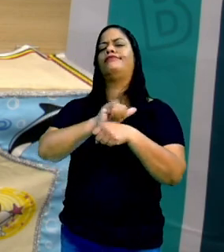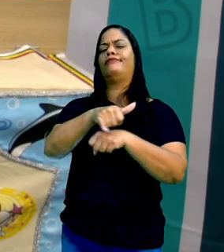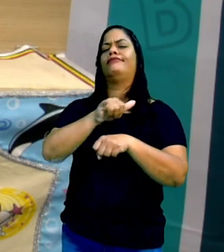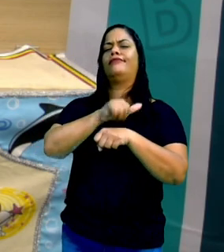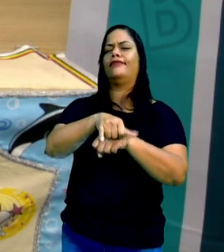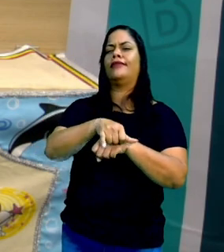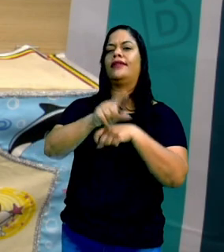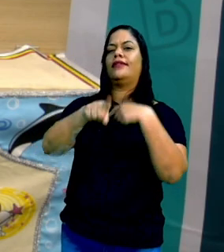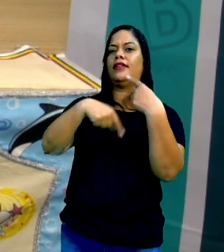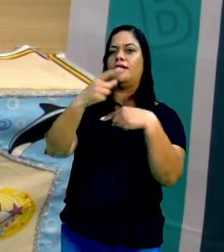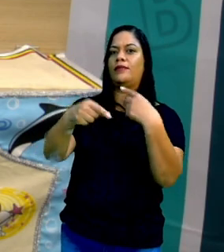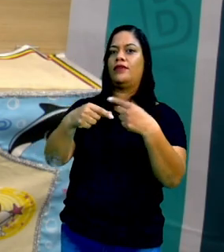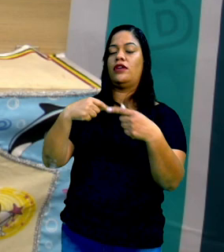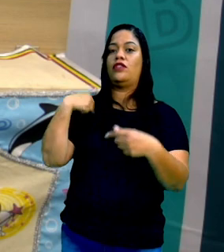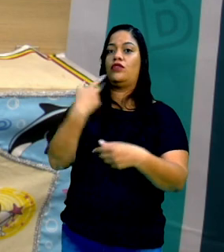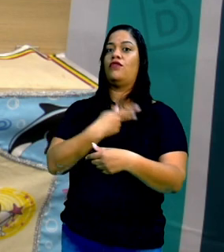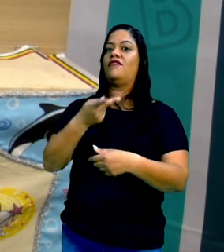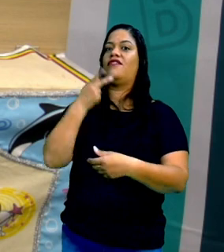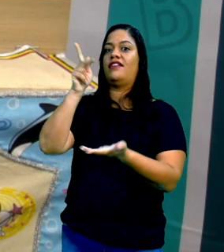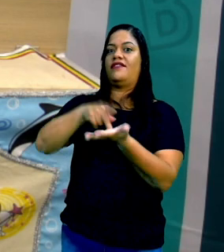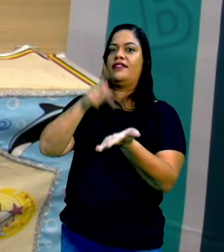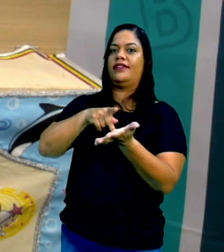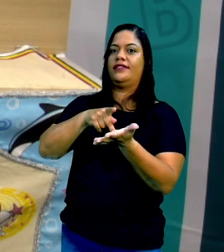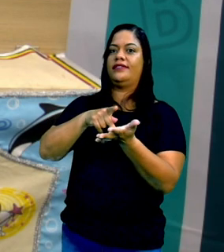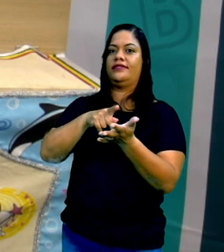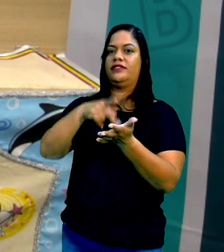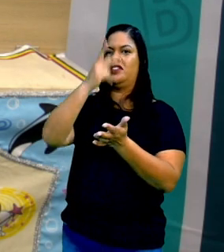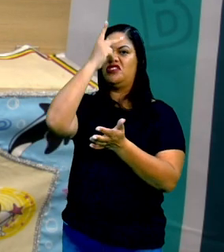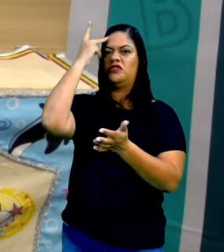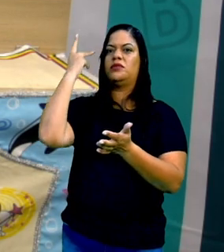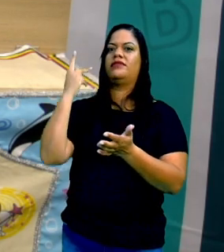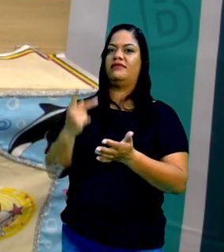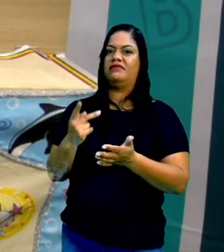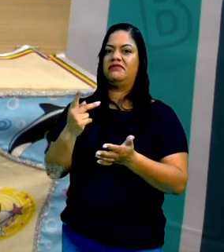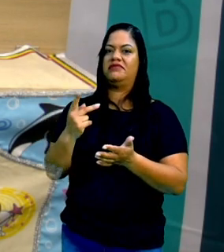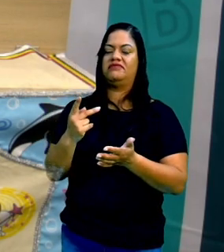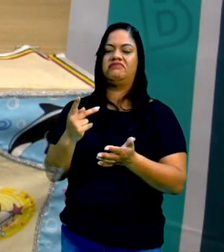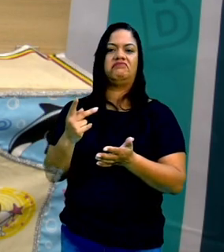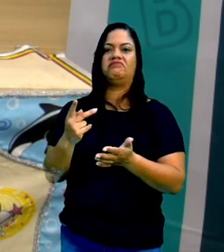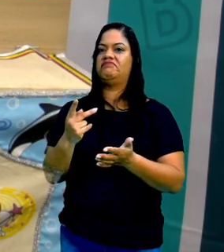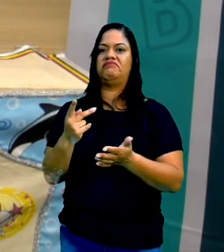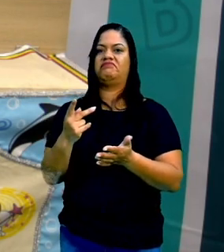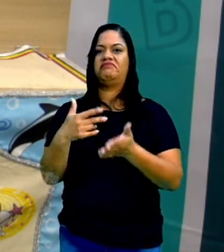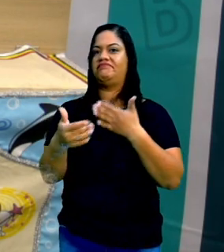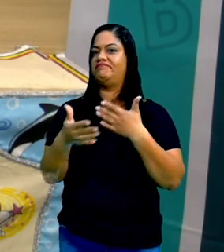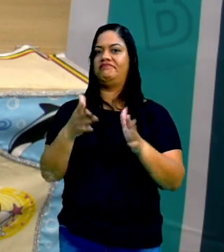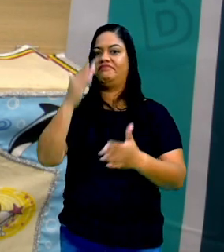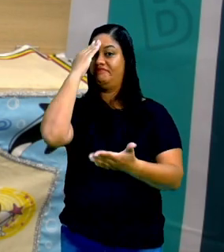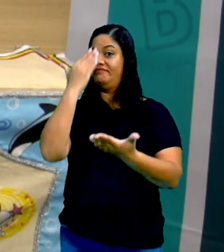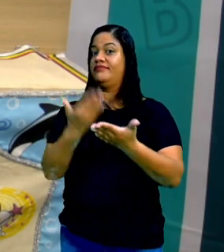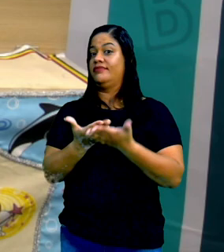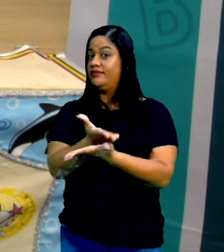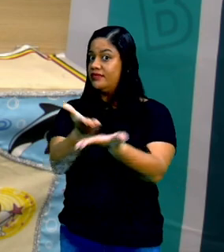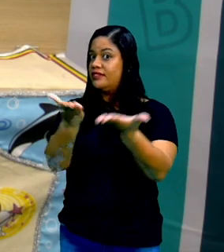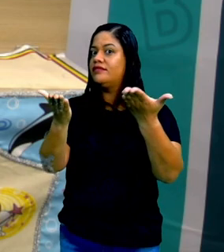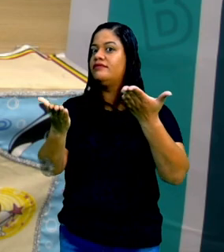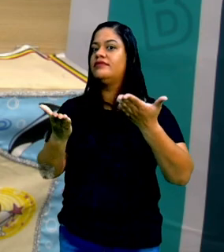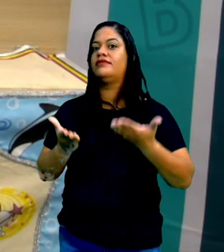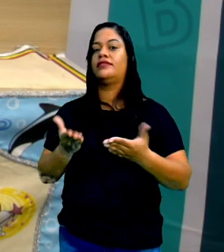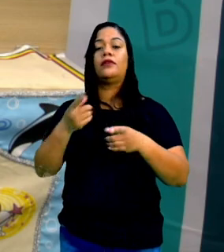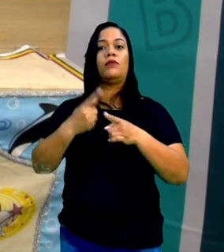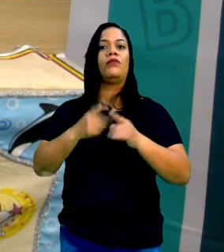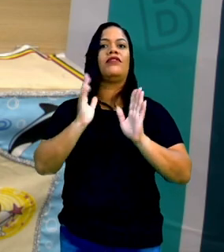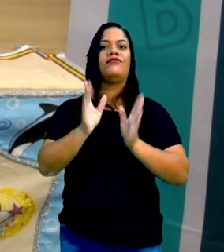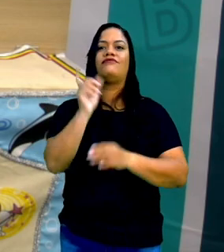Aí chega um momento que a gente tá dizendo a verdade. Mas aí, ó, ninguém mais vai acreditar. Porque a